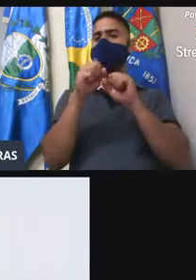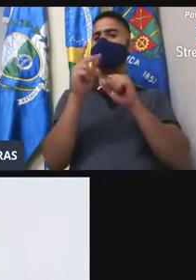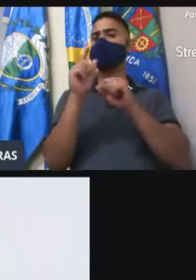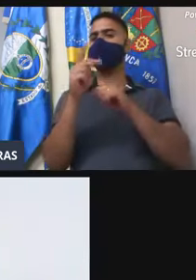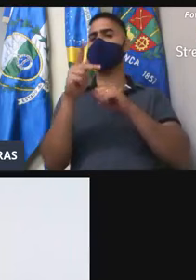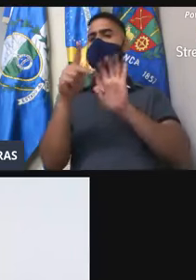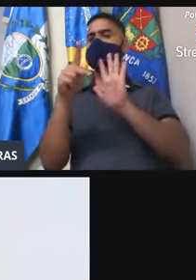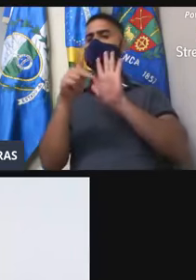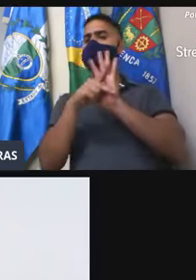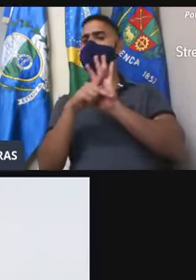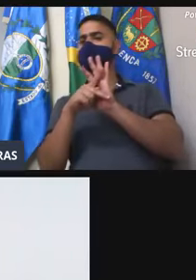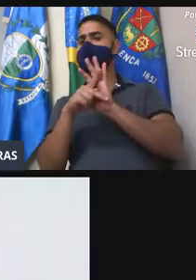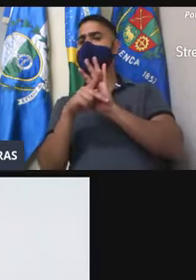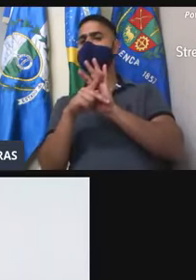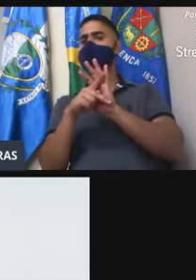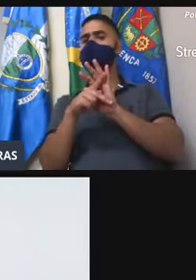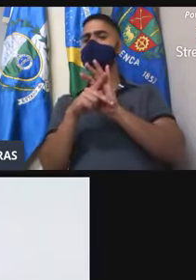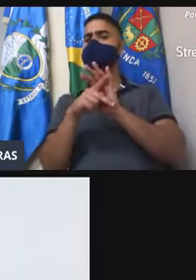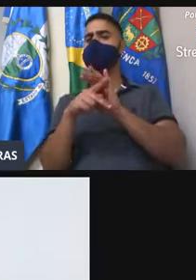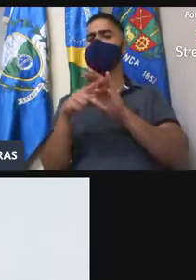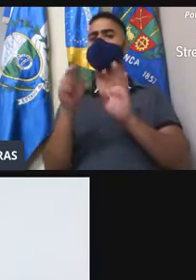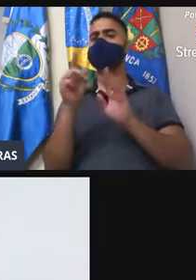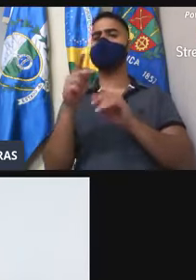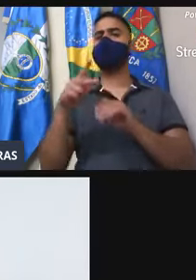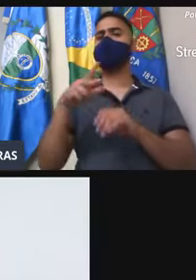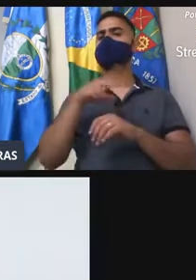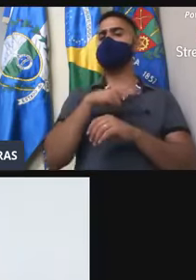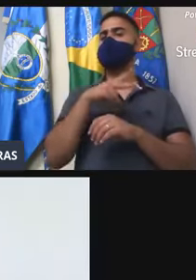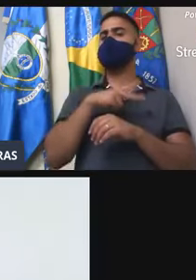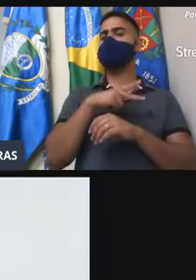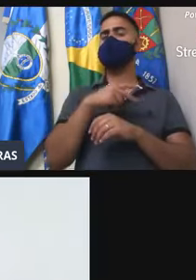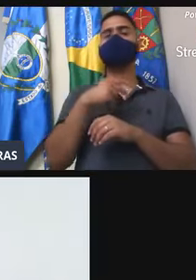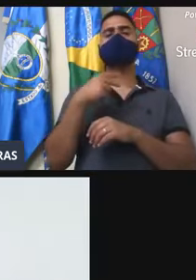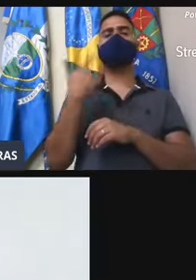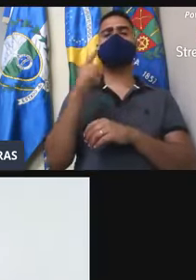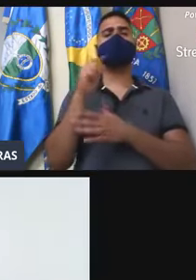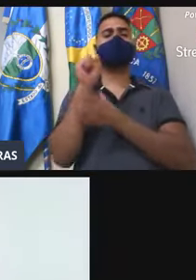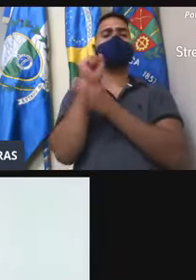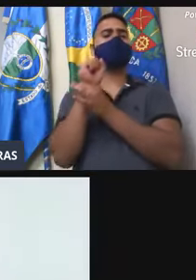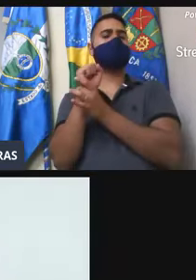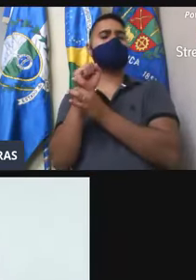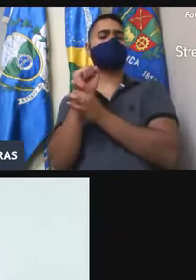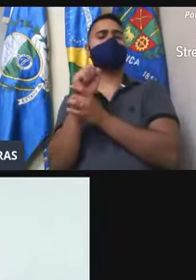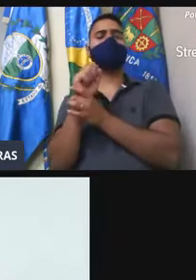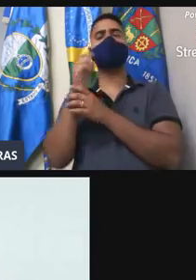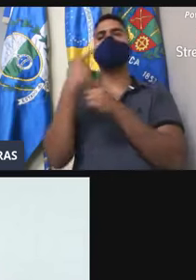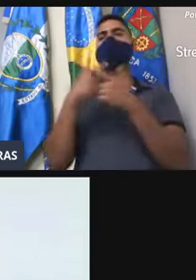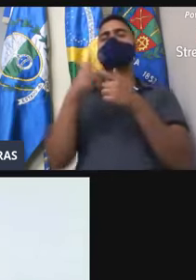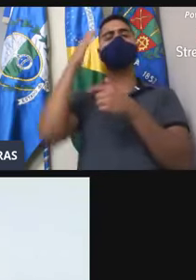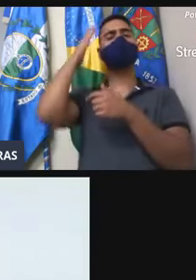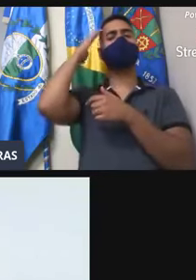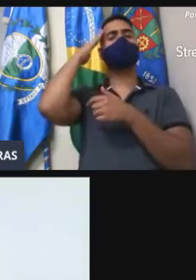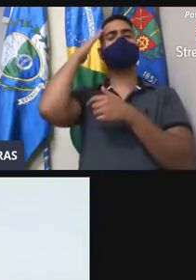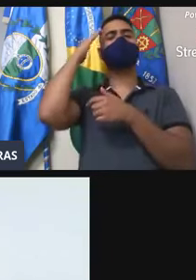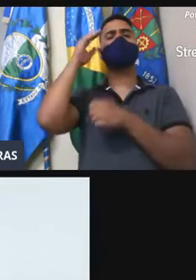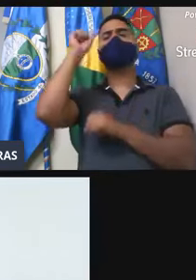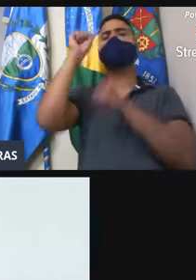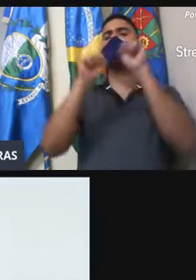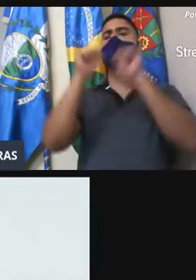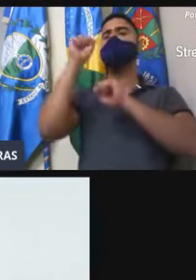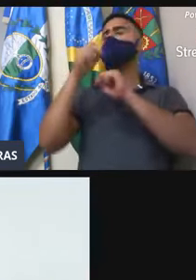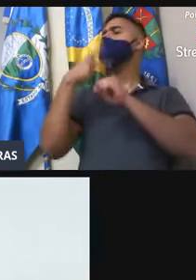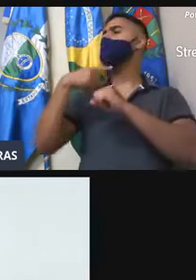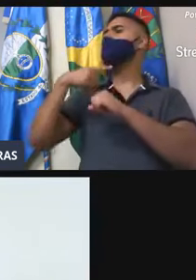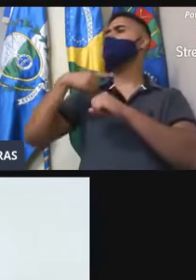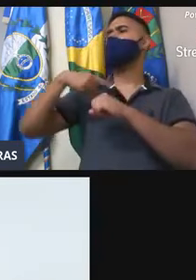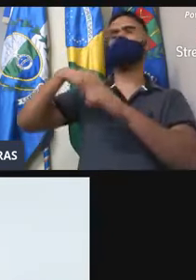ele não entrava, David, porque não tinha segurança jurídica, não tinha assim, um marco, uma definição. Às vezes a empresa chegava aqui, o prefeito mandava